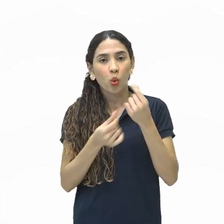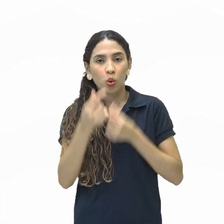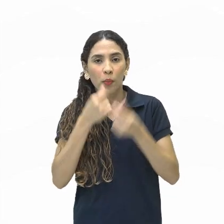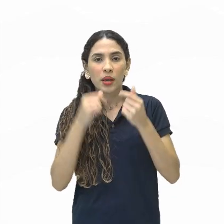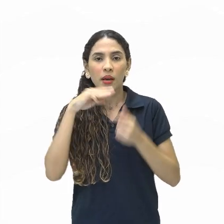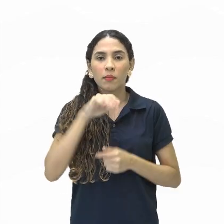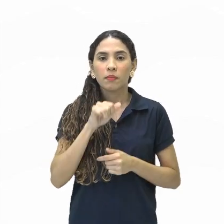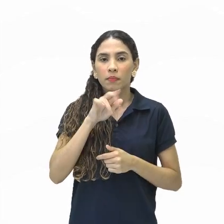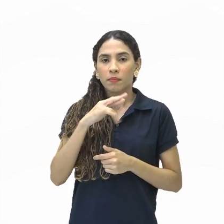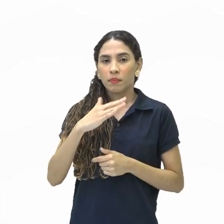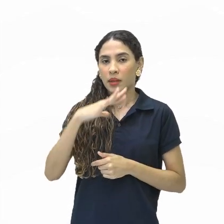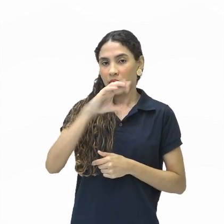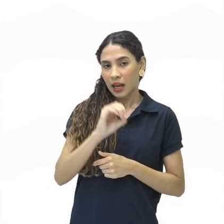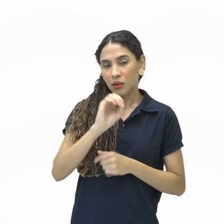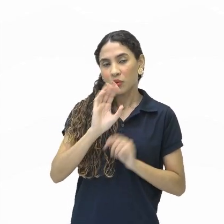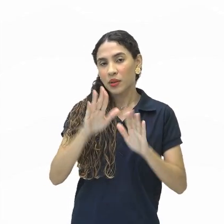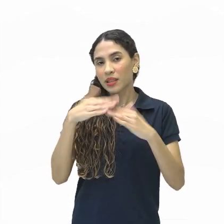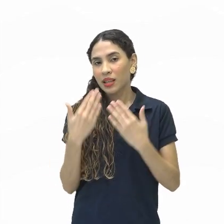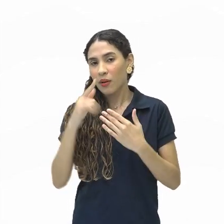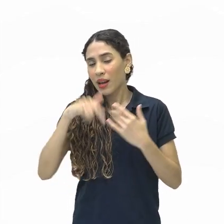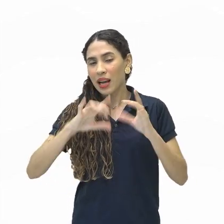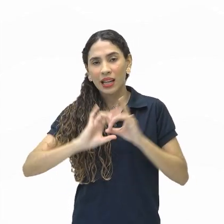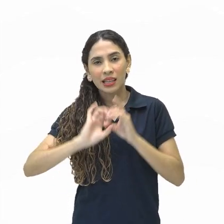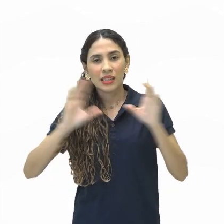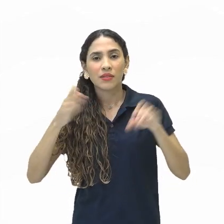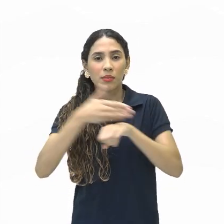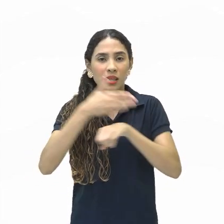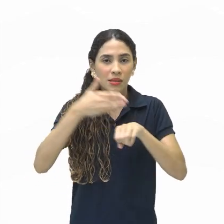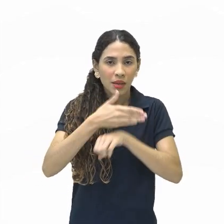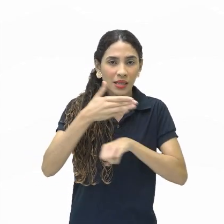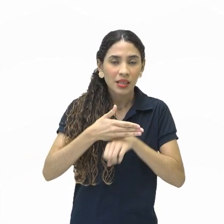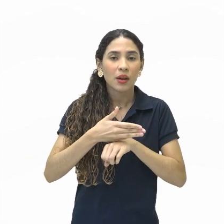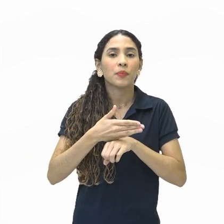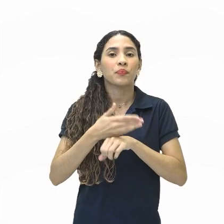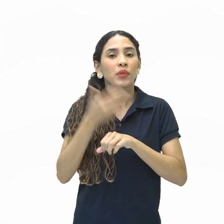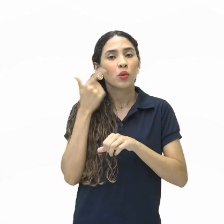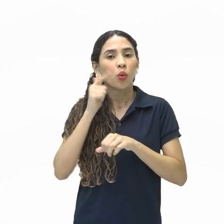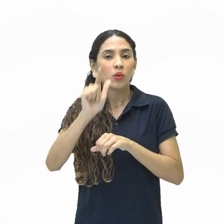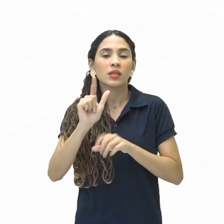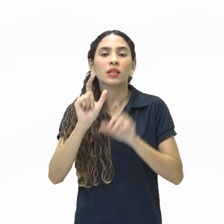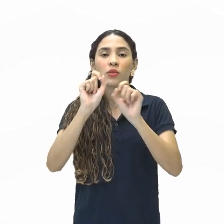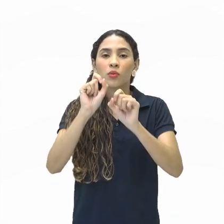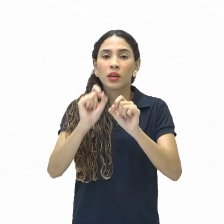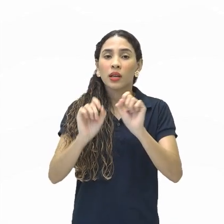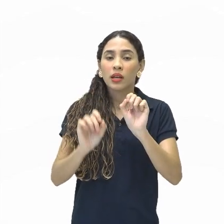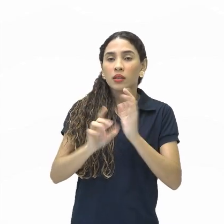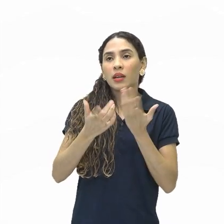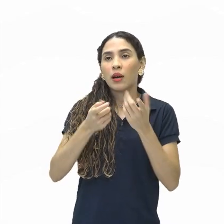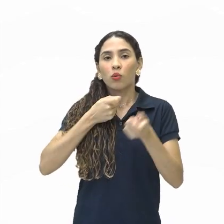mercado. Então, é a livre iniciativa de regulamentar o mercado capitalista.